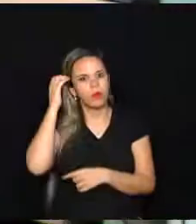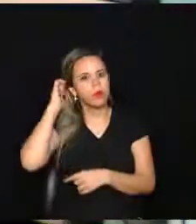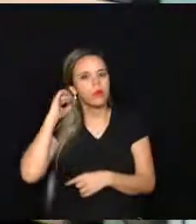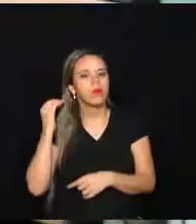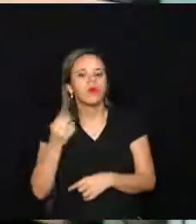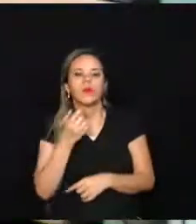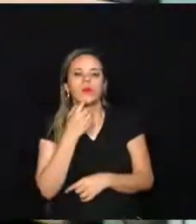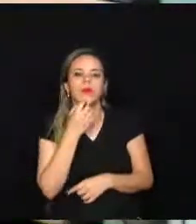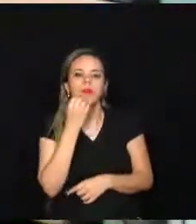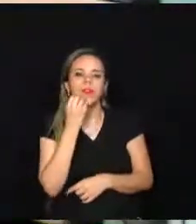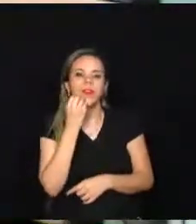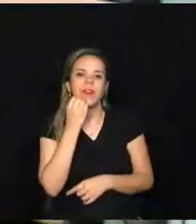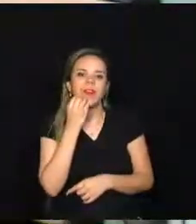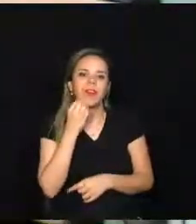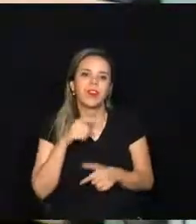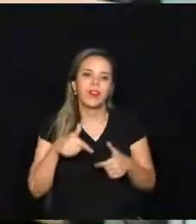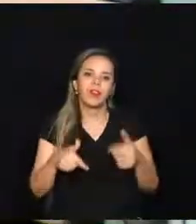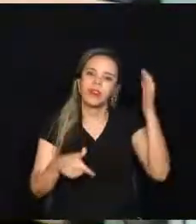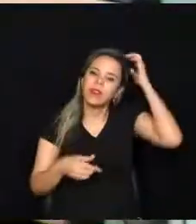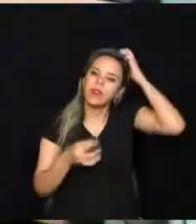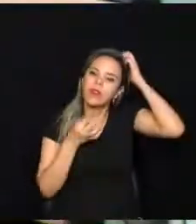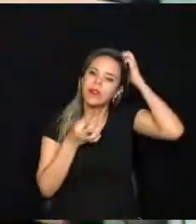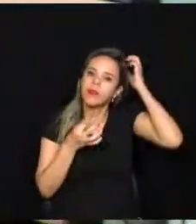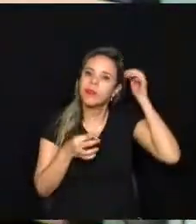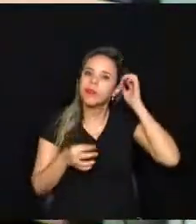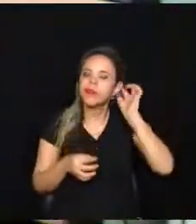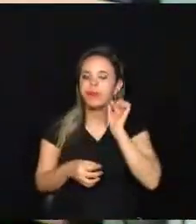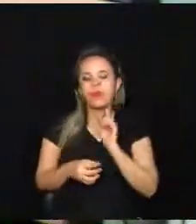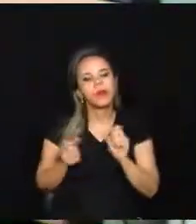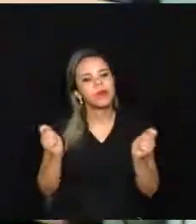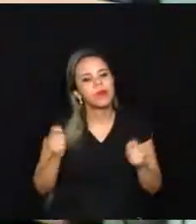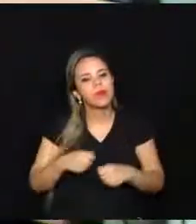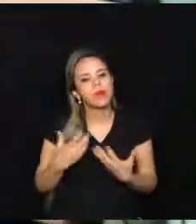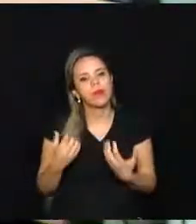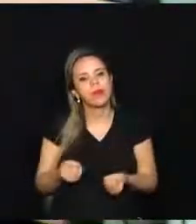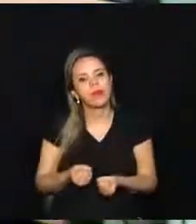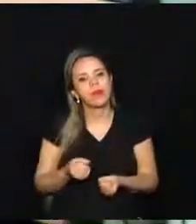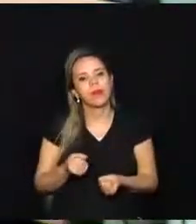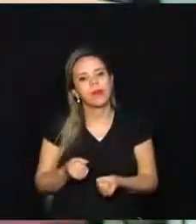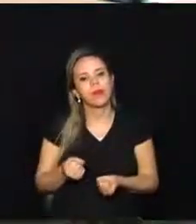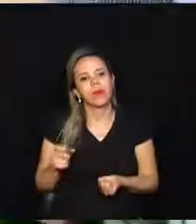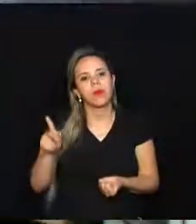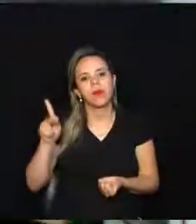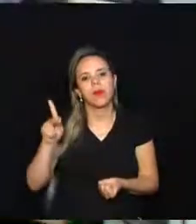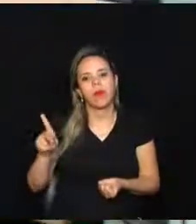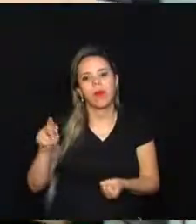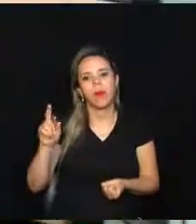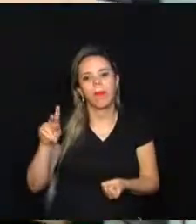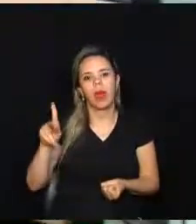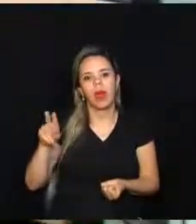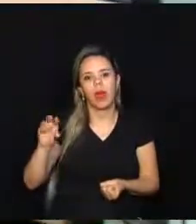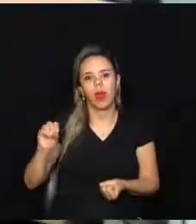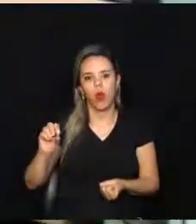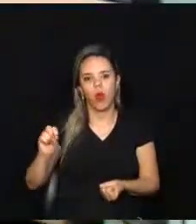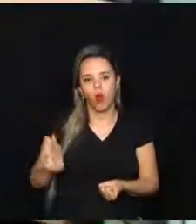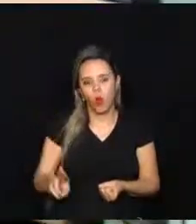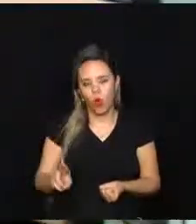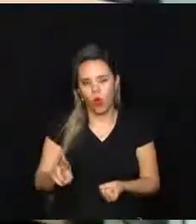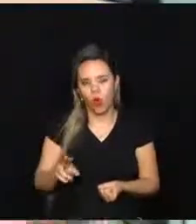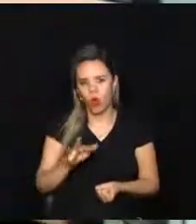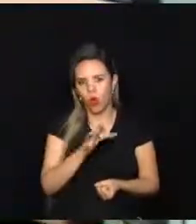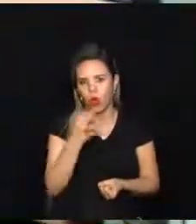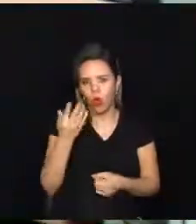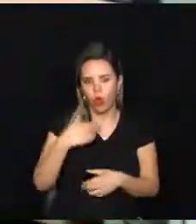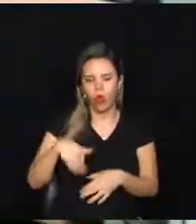precisamente Campinas, tomar uma posição de poder reconhecer o parkour, que veio lá da França, hoje está ganhando o